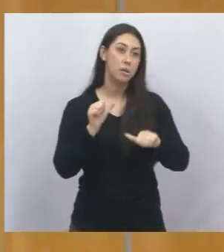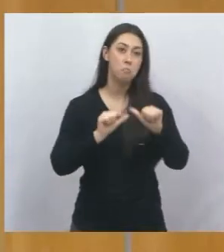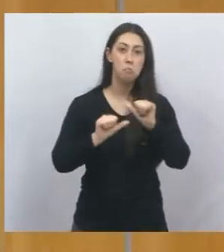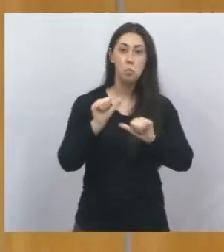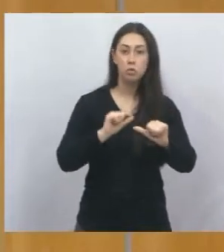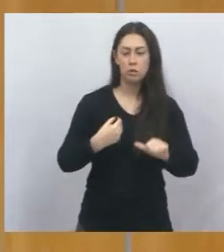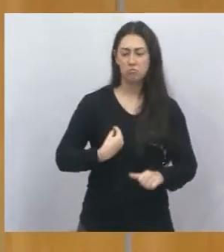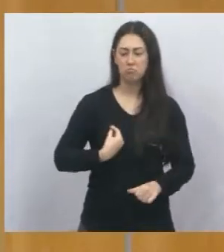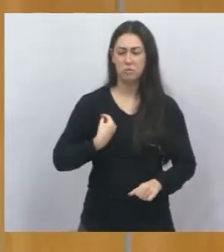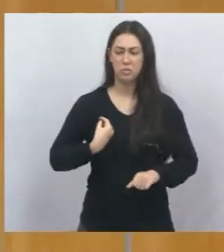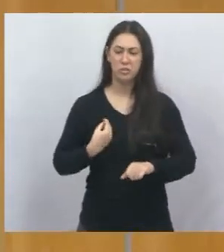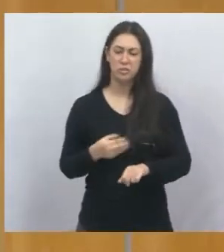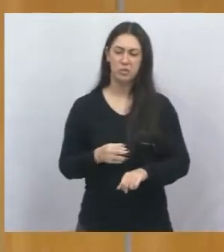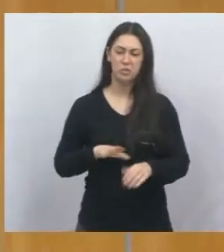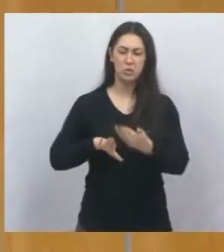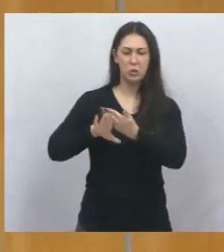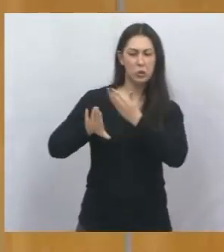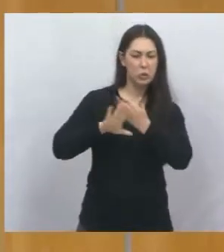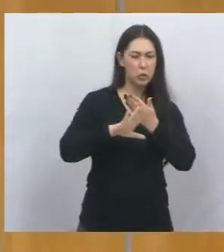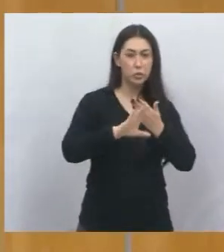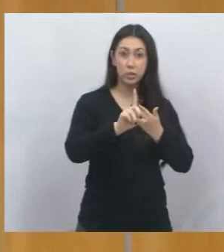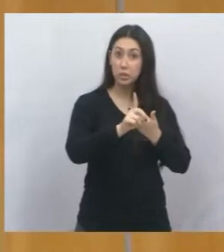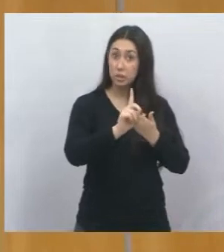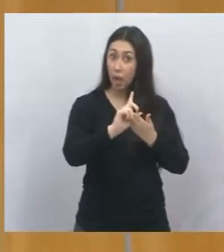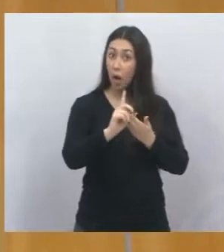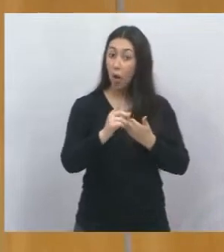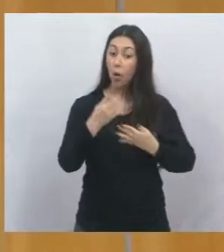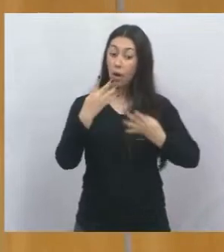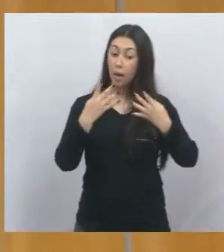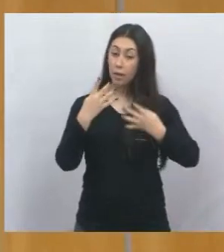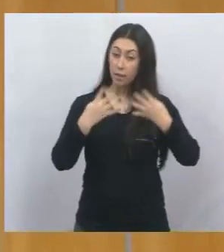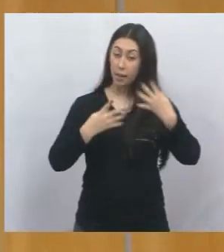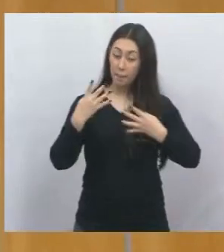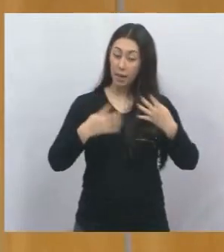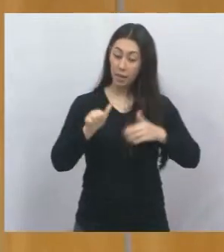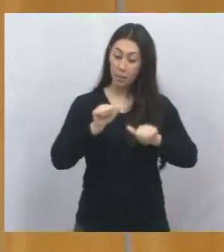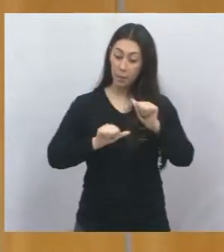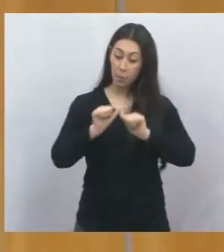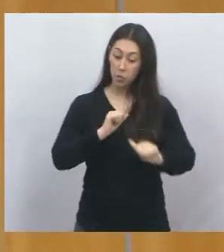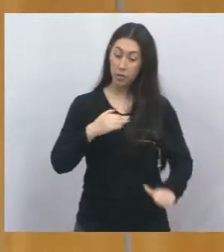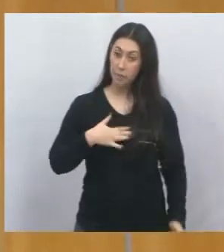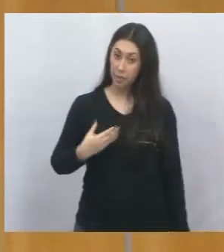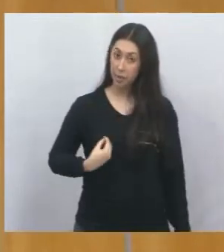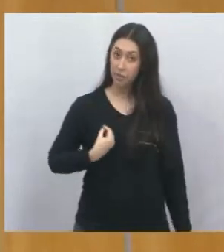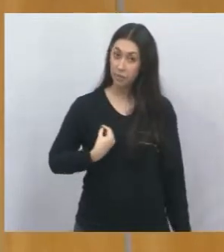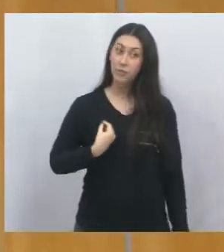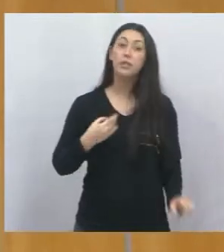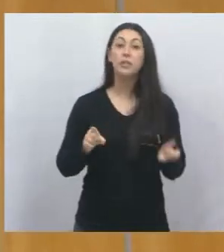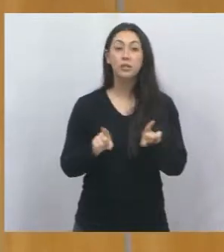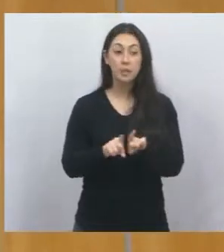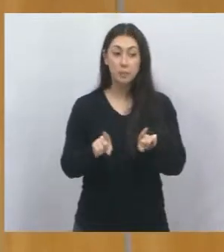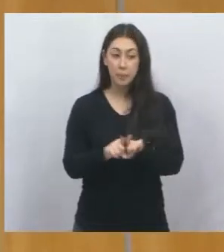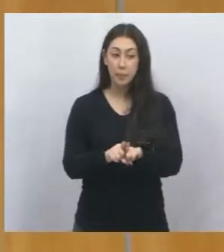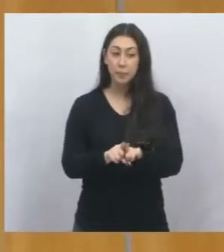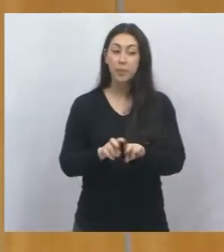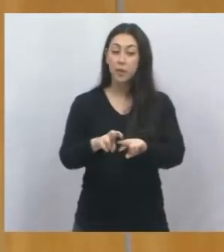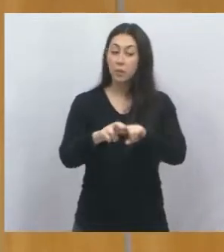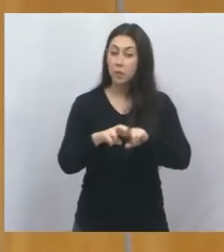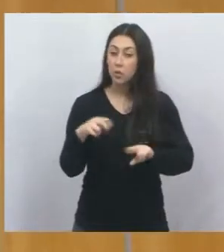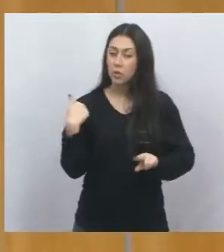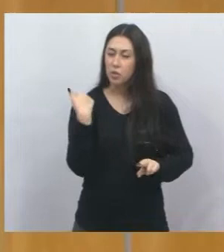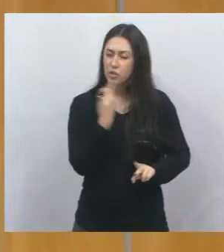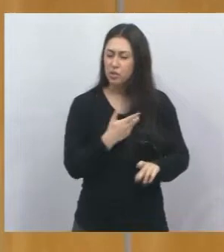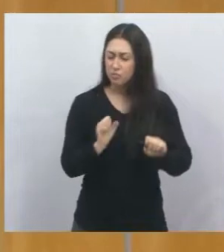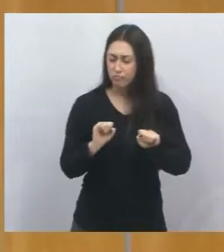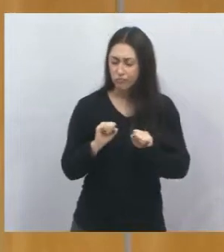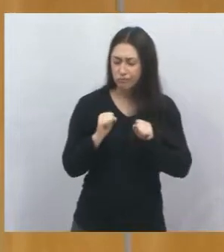pessoas estranhas. Não, afeta a mim, corta na minha carne também. Então, nós fizemos o que era